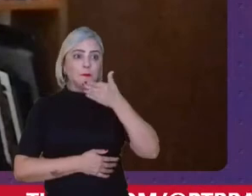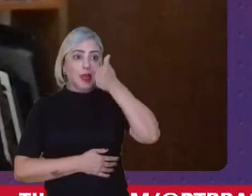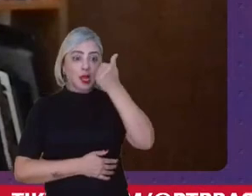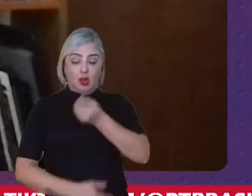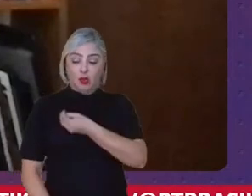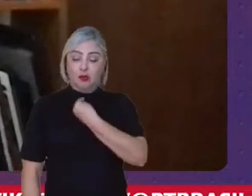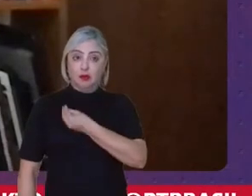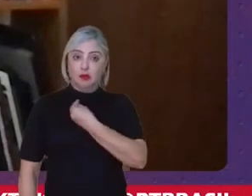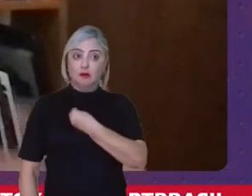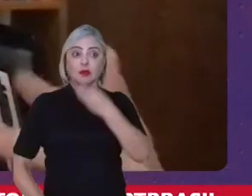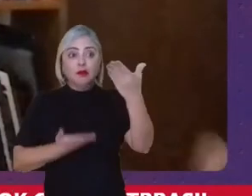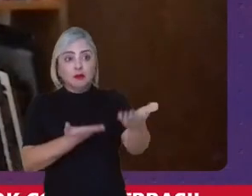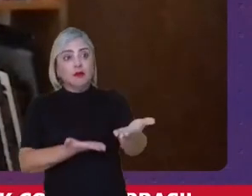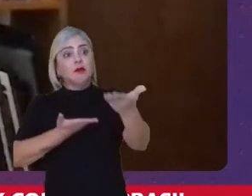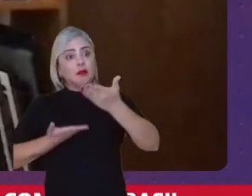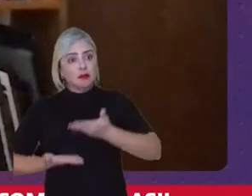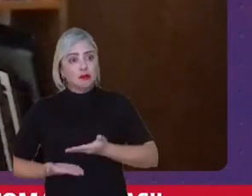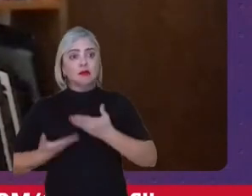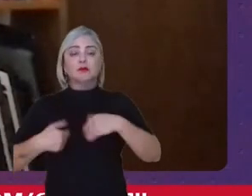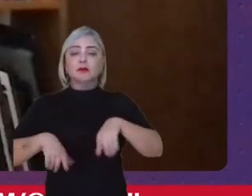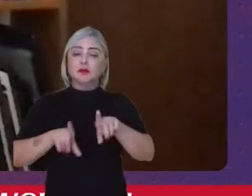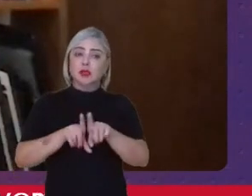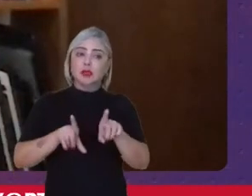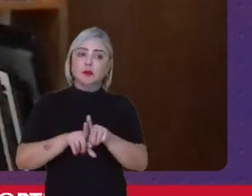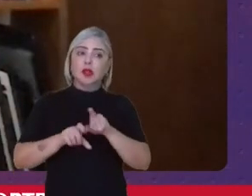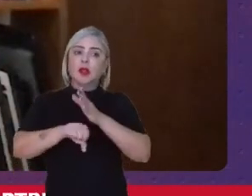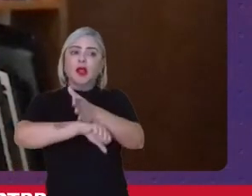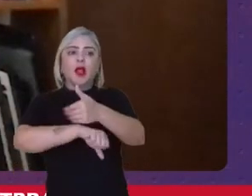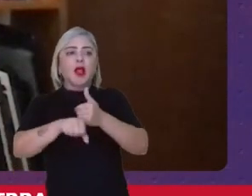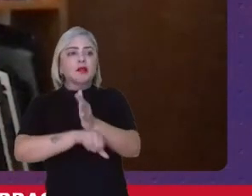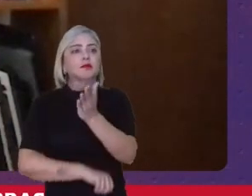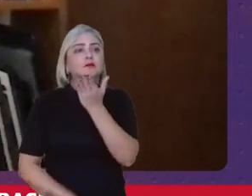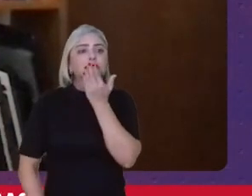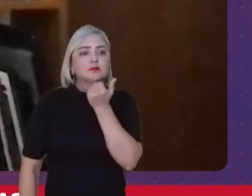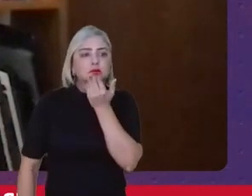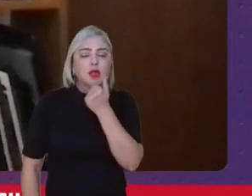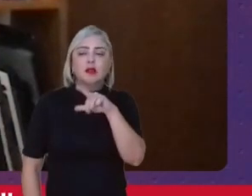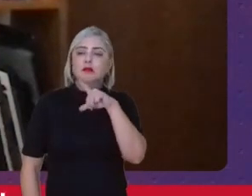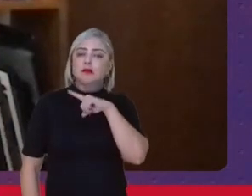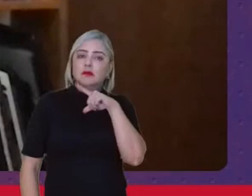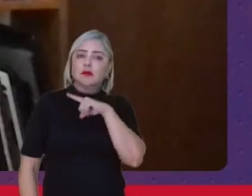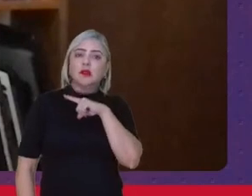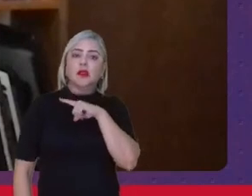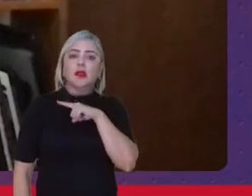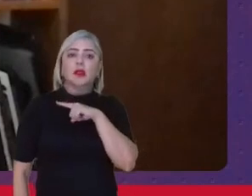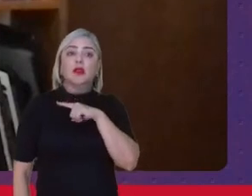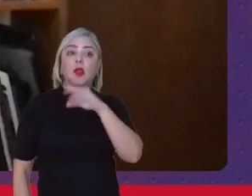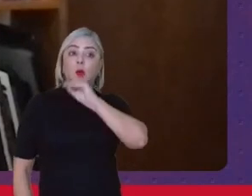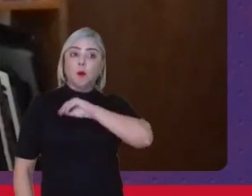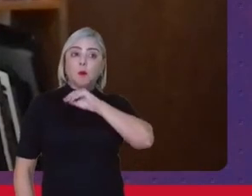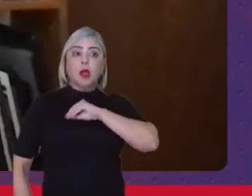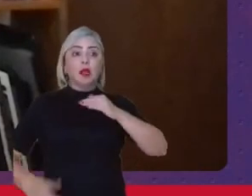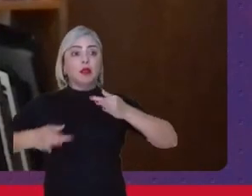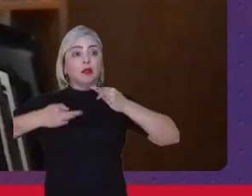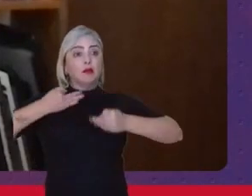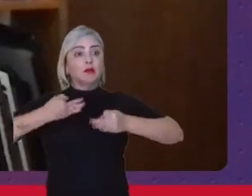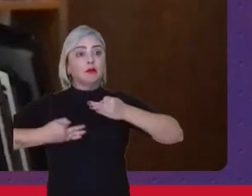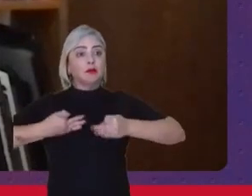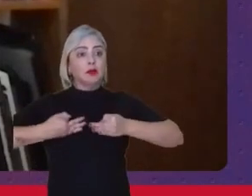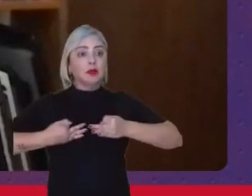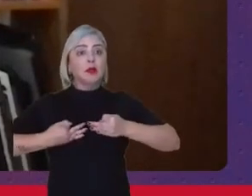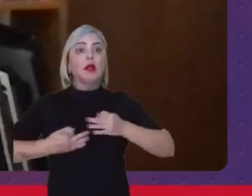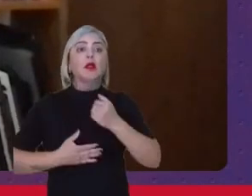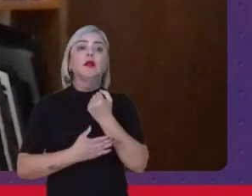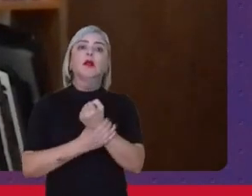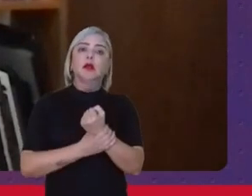de vida, como recebam, né, tenham acesso a alimentos e tenham uma renda digna para